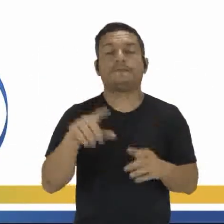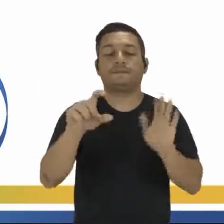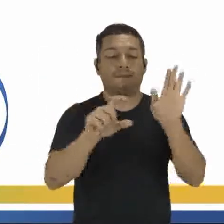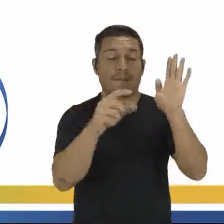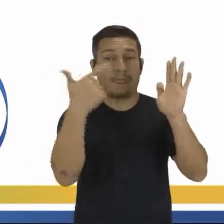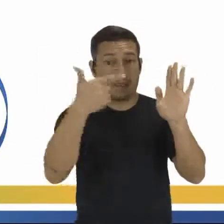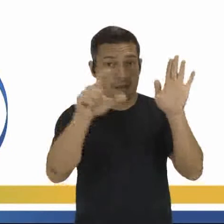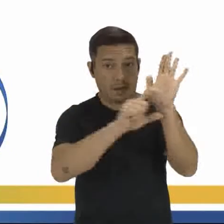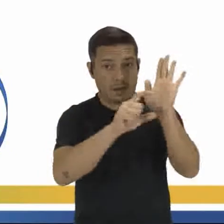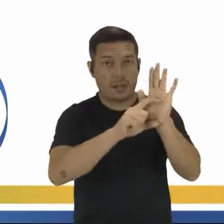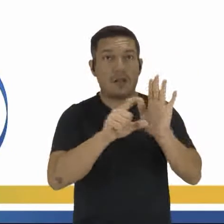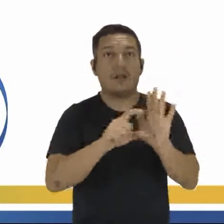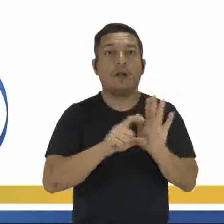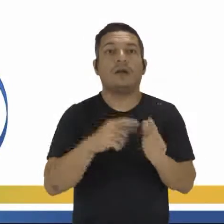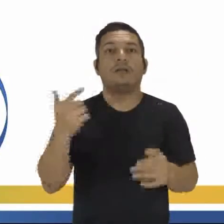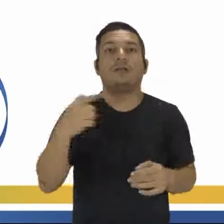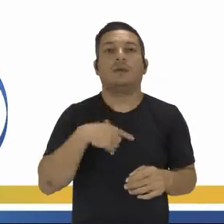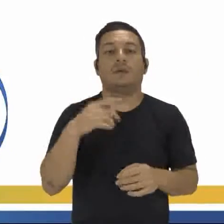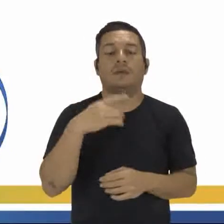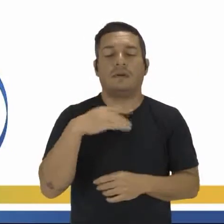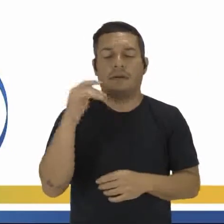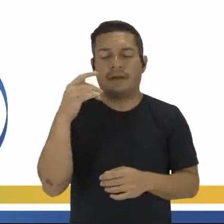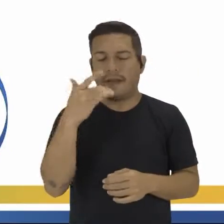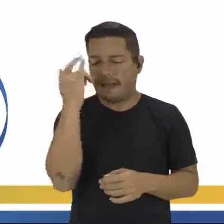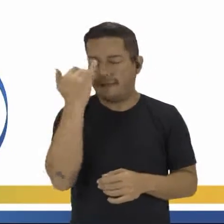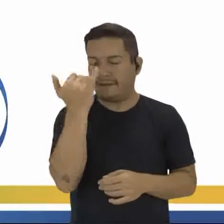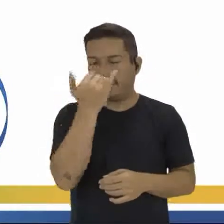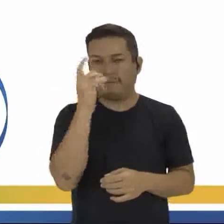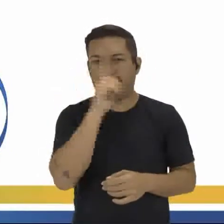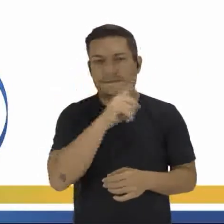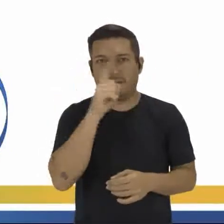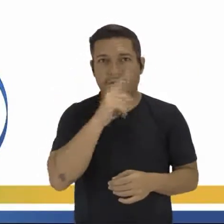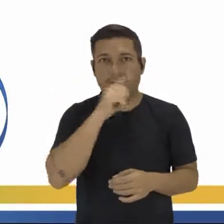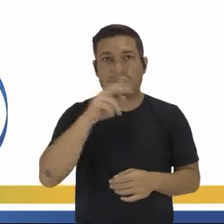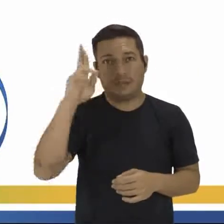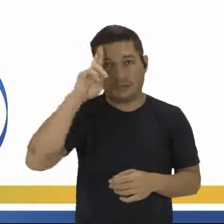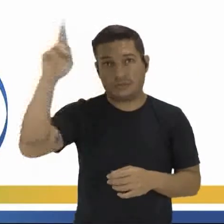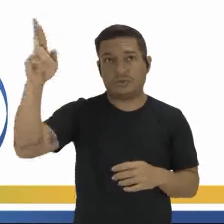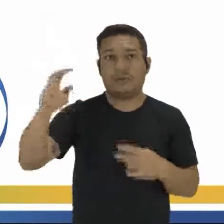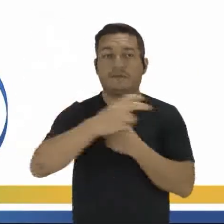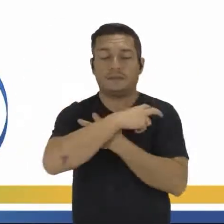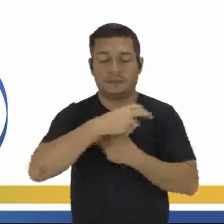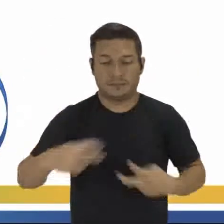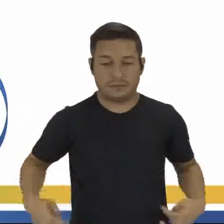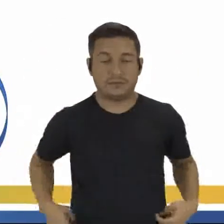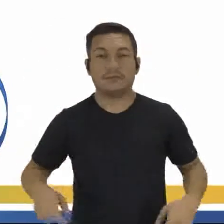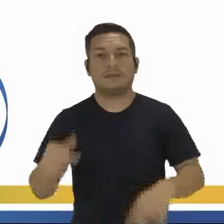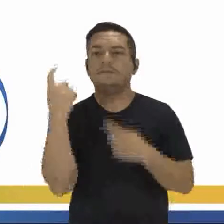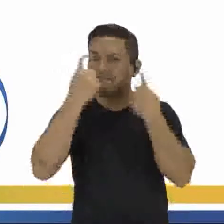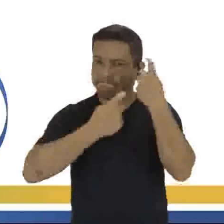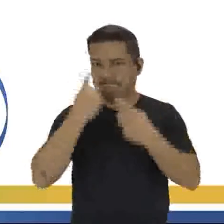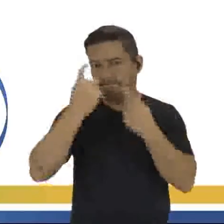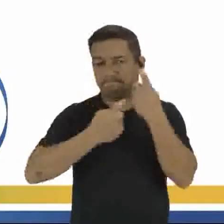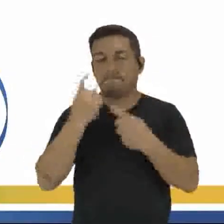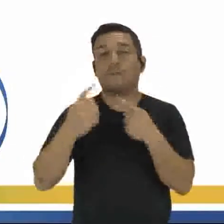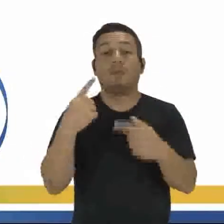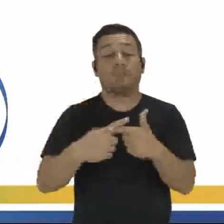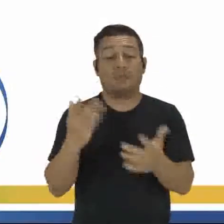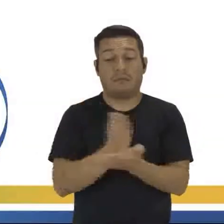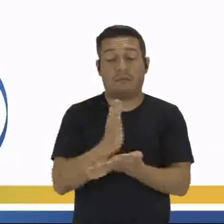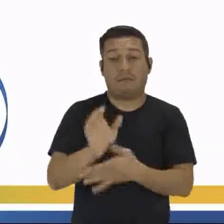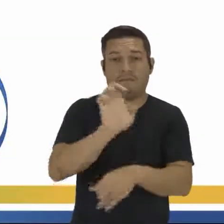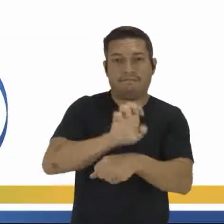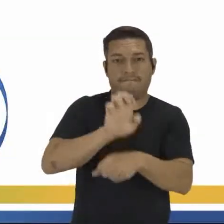outro lado, o abuso de poder por parte dos executivos estatais e de autarquias de trânsito é preocupante. É que alguns estados